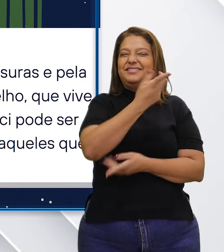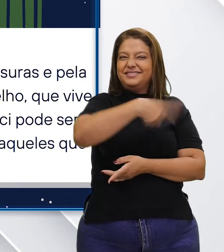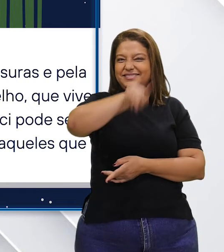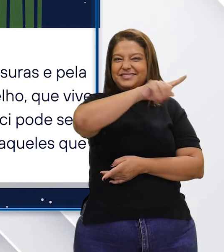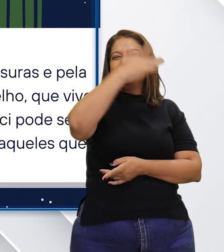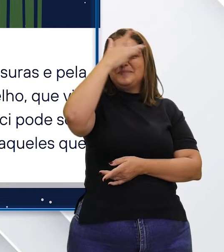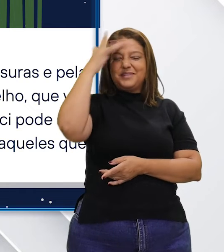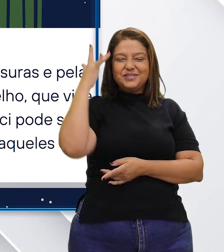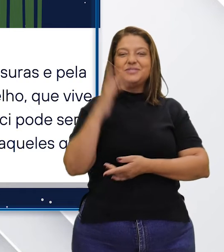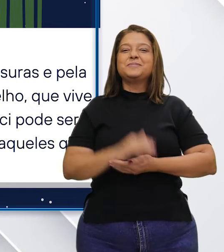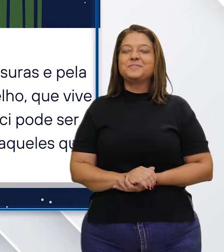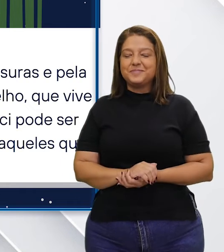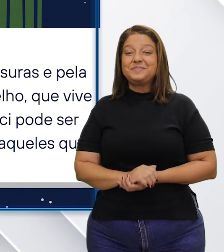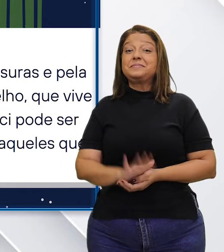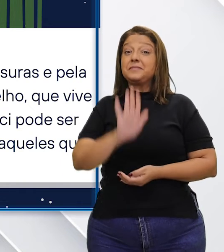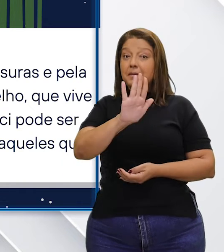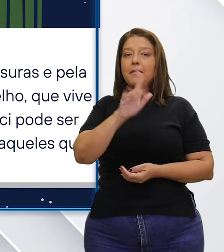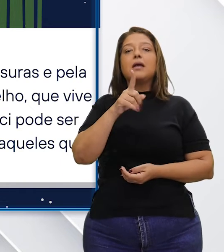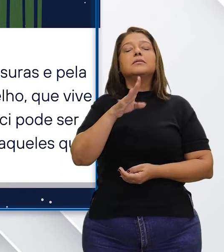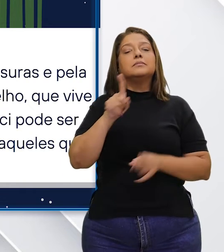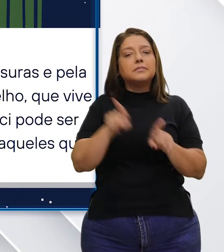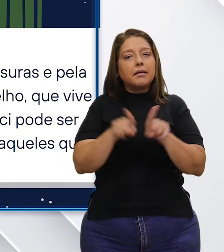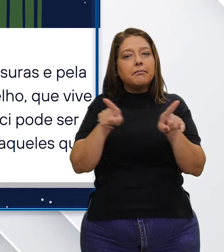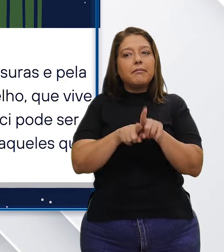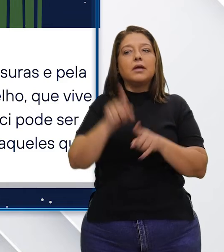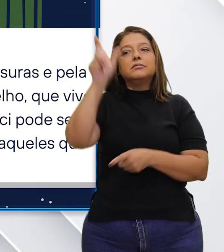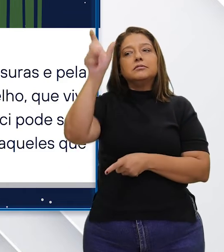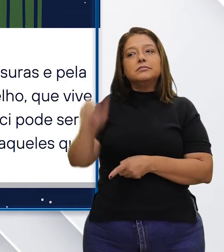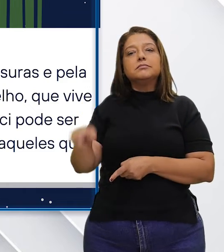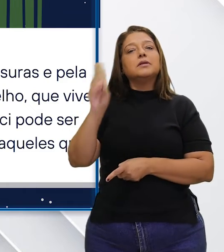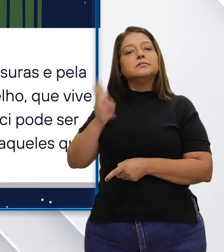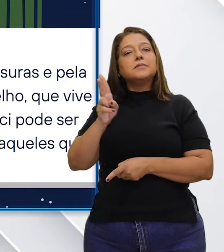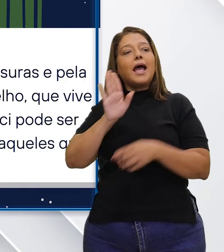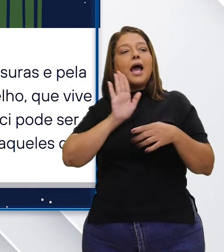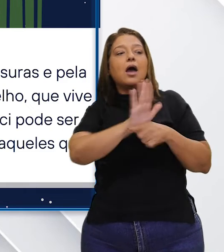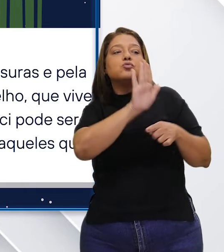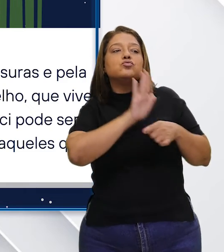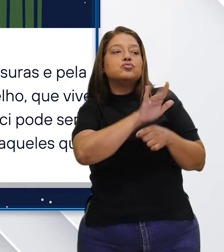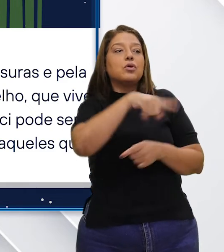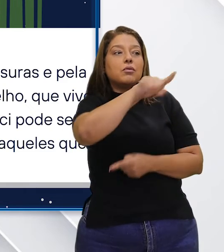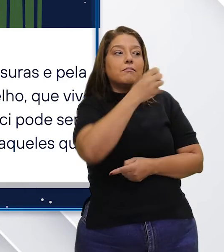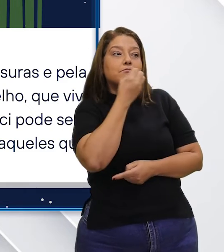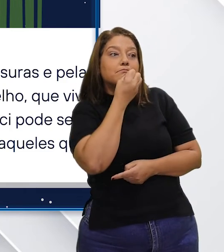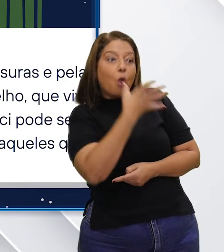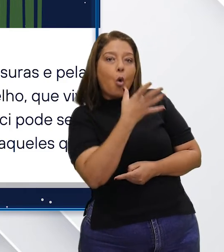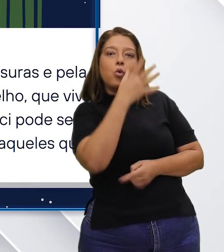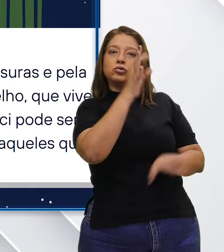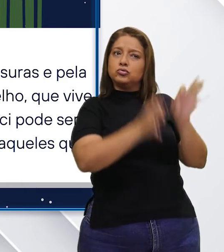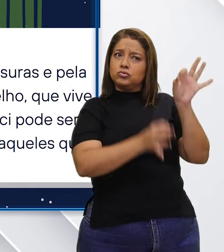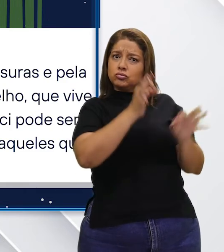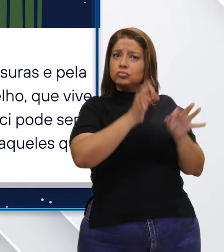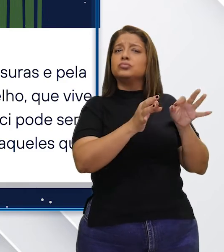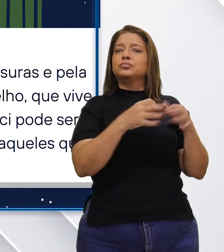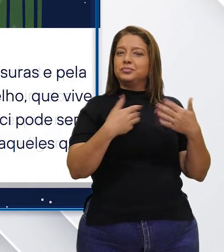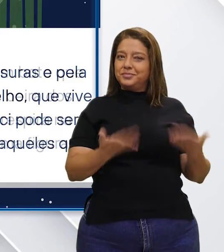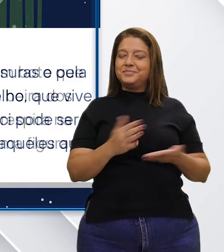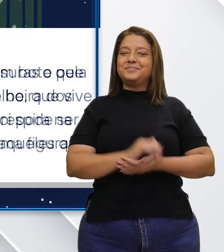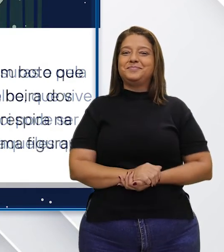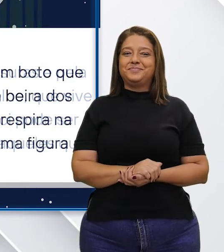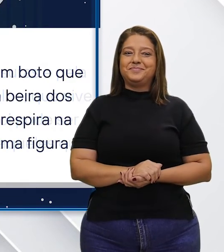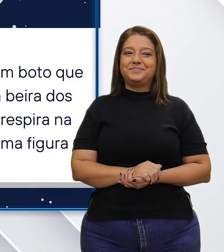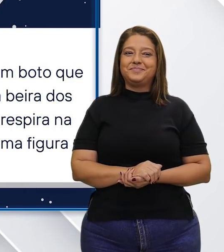pregar peças nas pessoas, mas também é conhecido por ajudar aqueles que são bons e